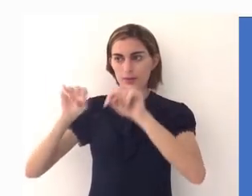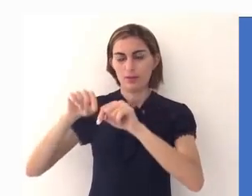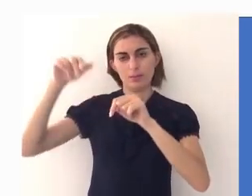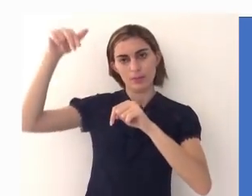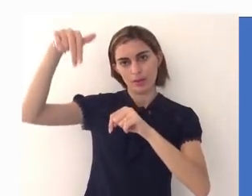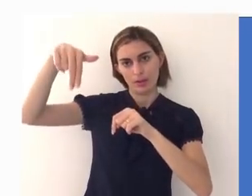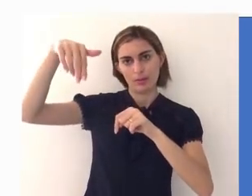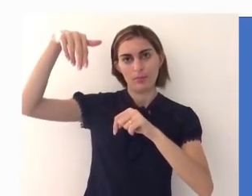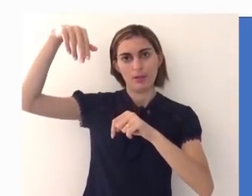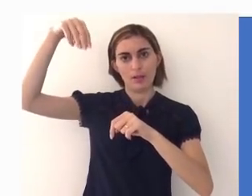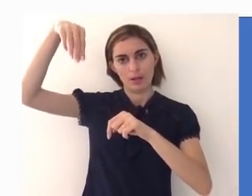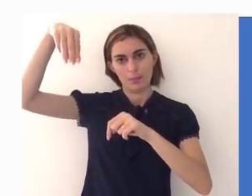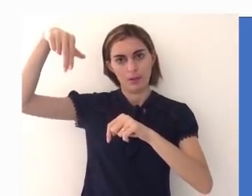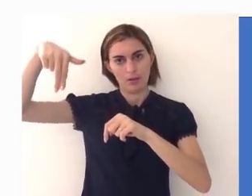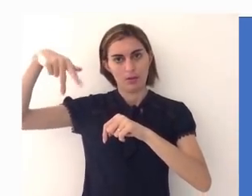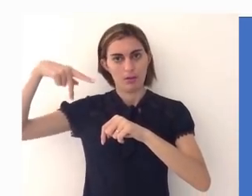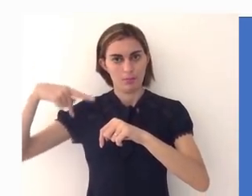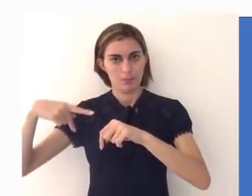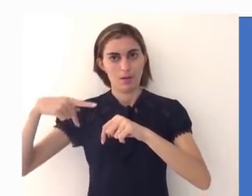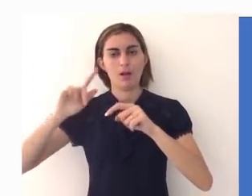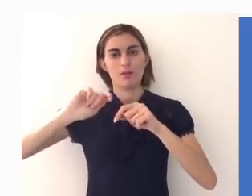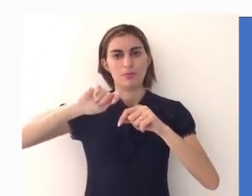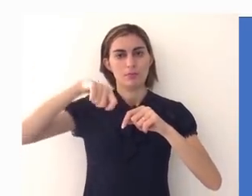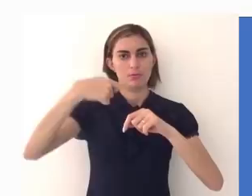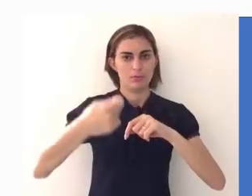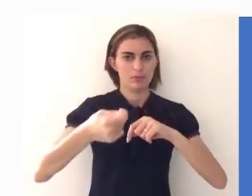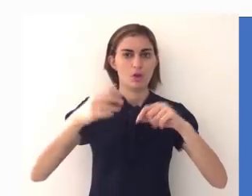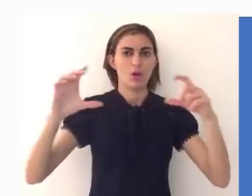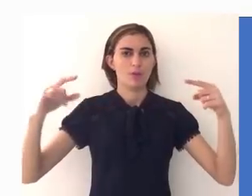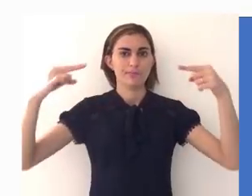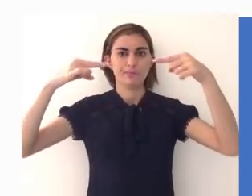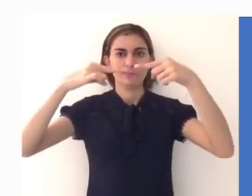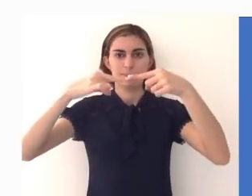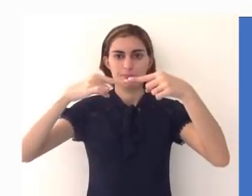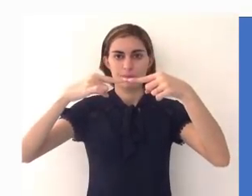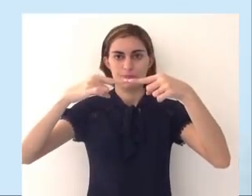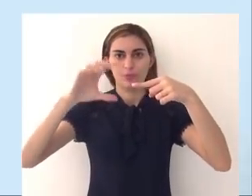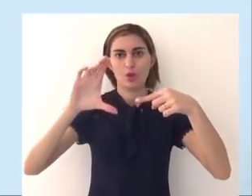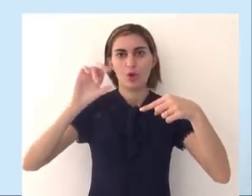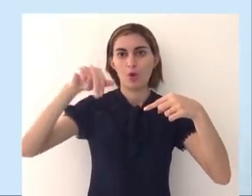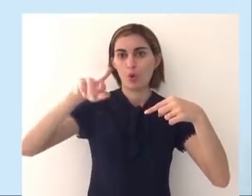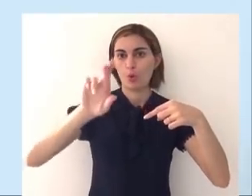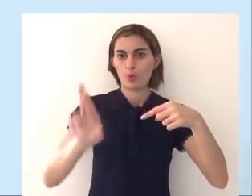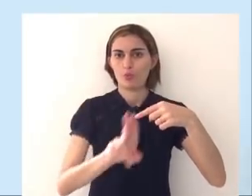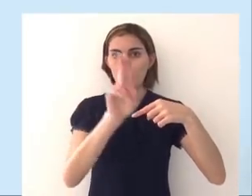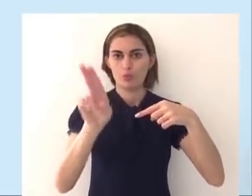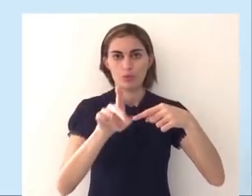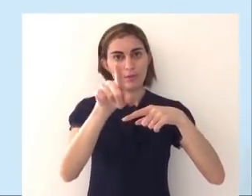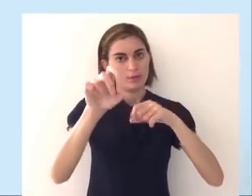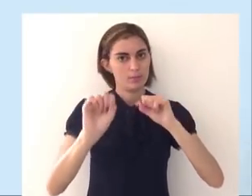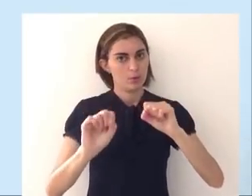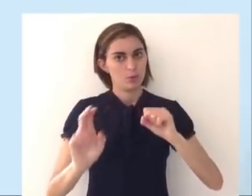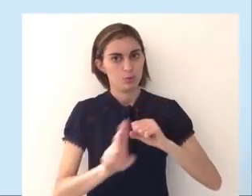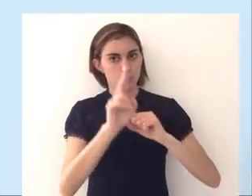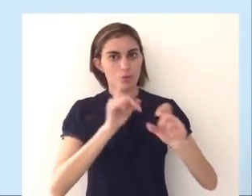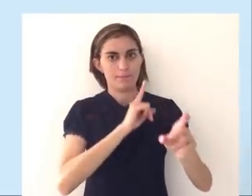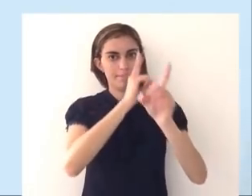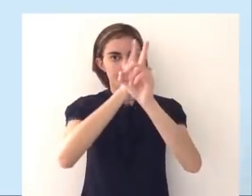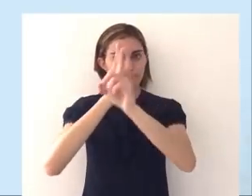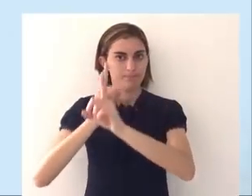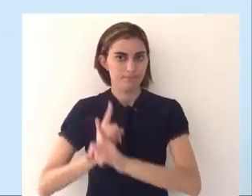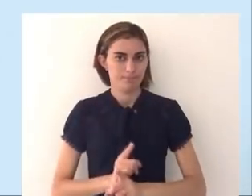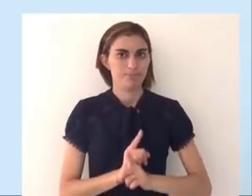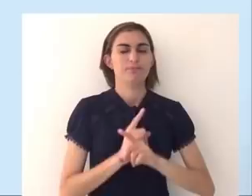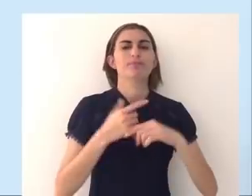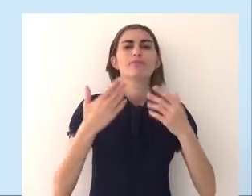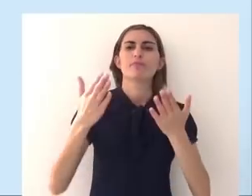triângulo MNP, é um símbolo de congruência que a gente vai usar, que você pode usar e encontrar